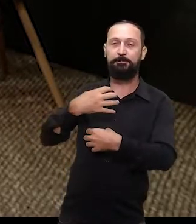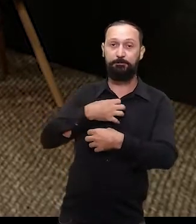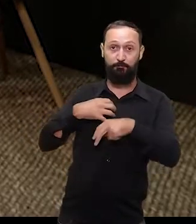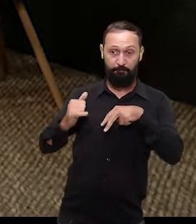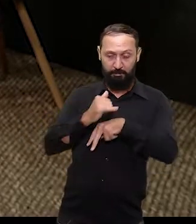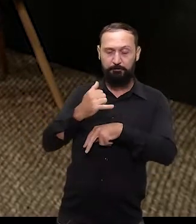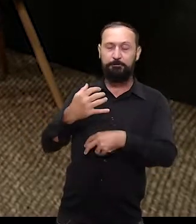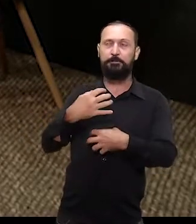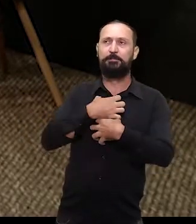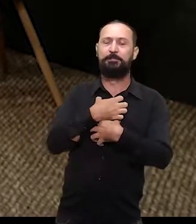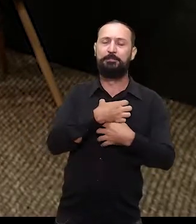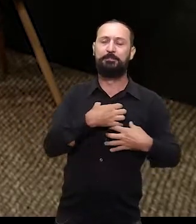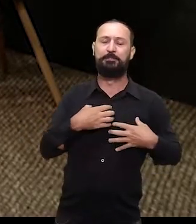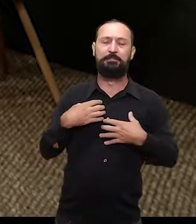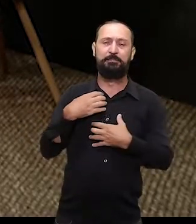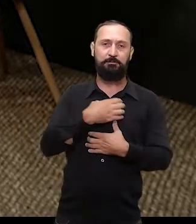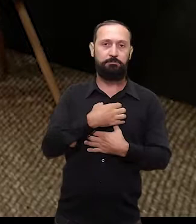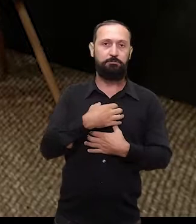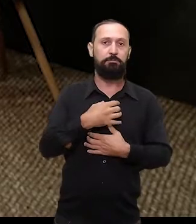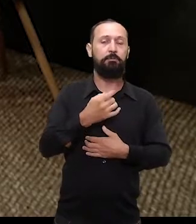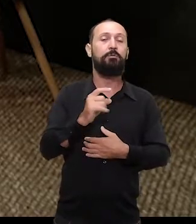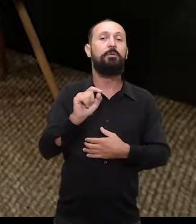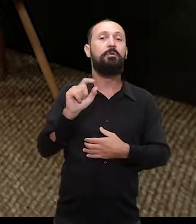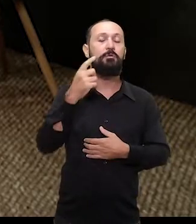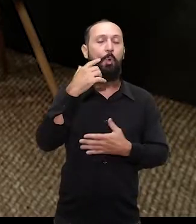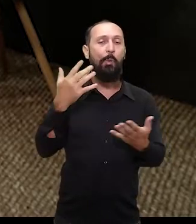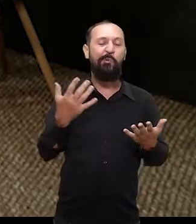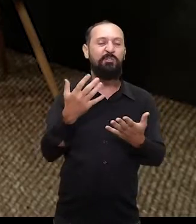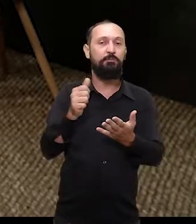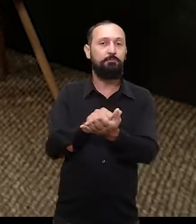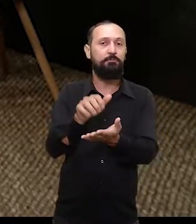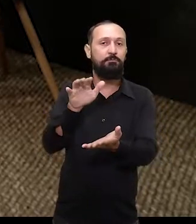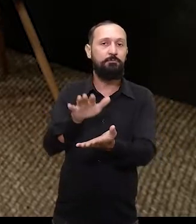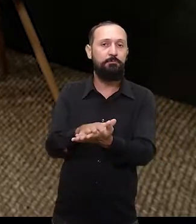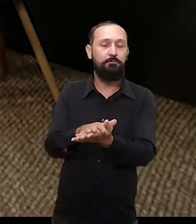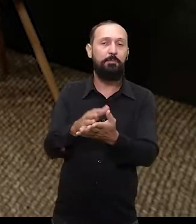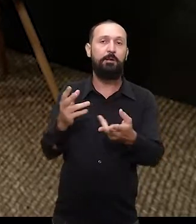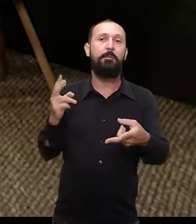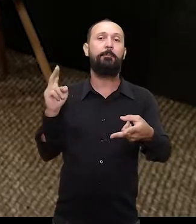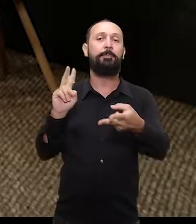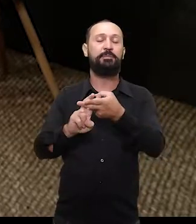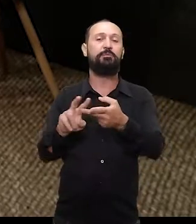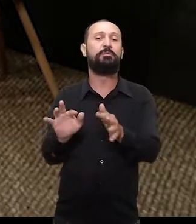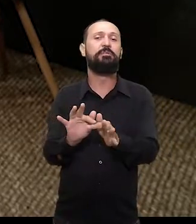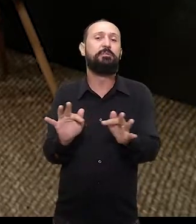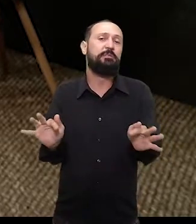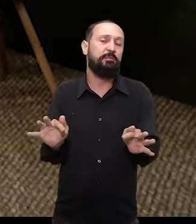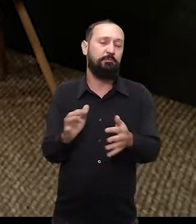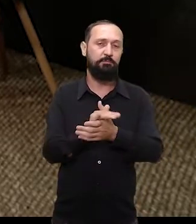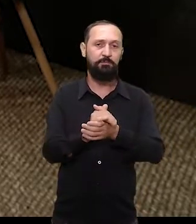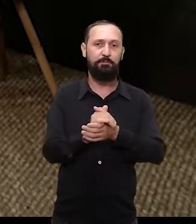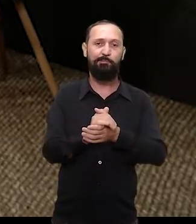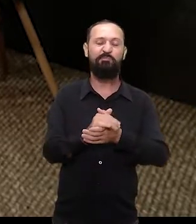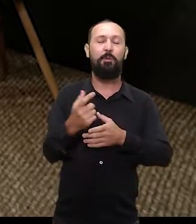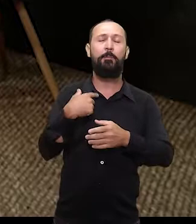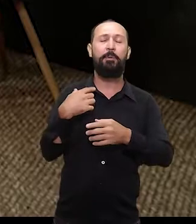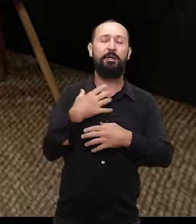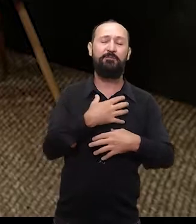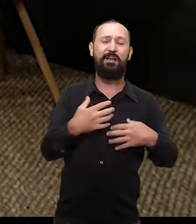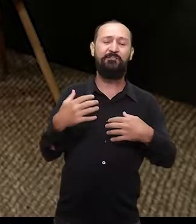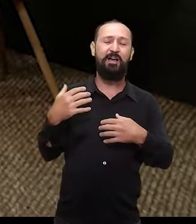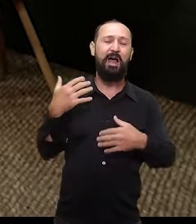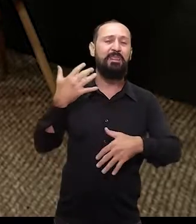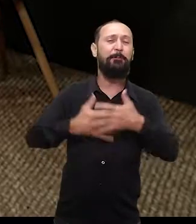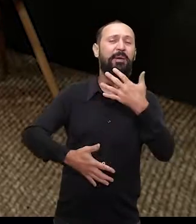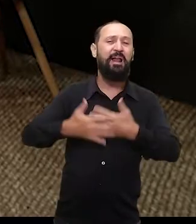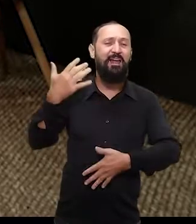vítima é importante dizer que a pena do estoque agora 10 uma prisão simples porque era uma contravenção penal é uma